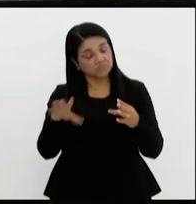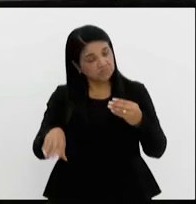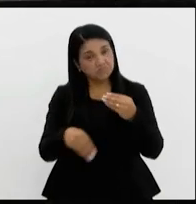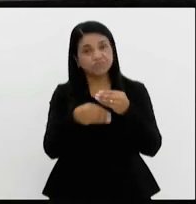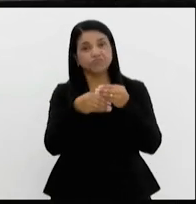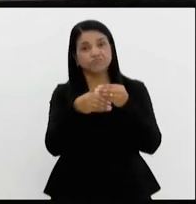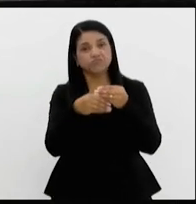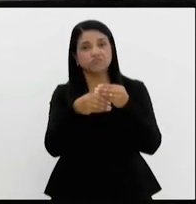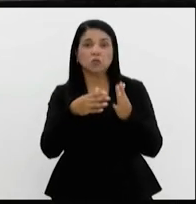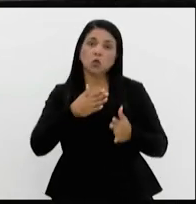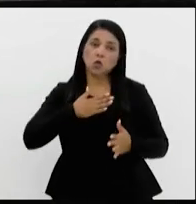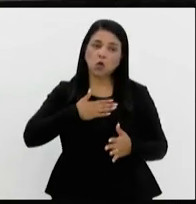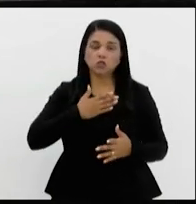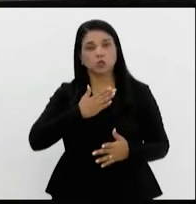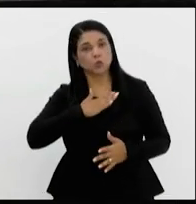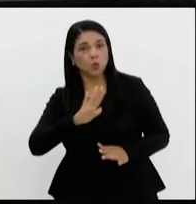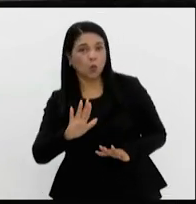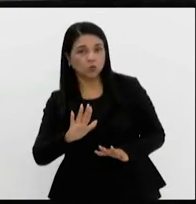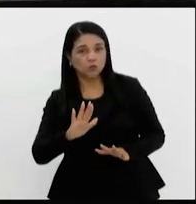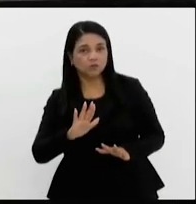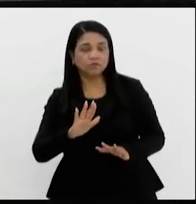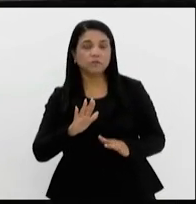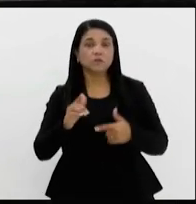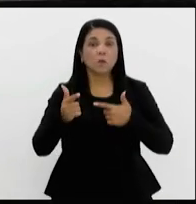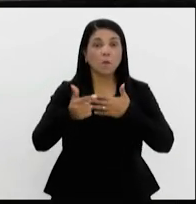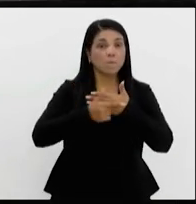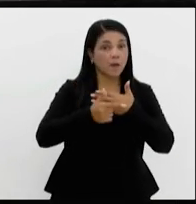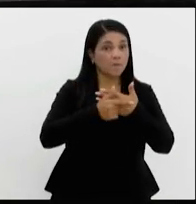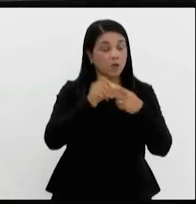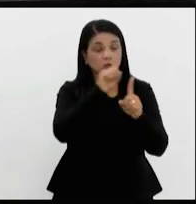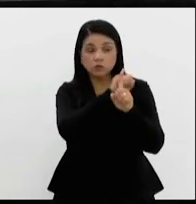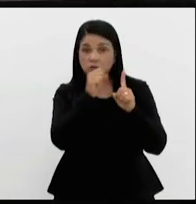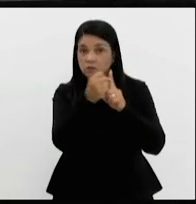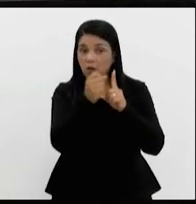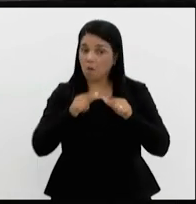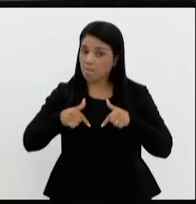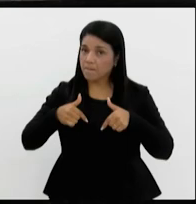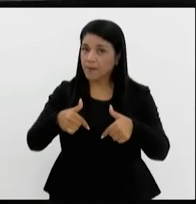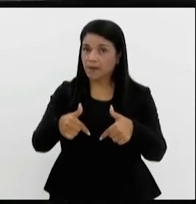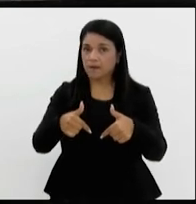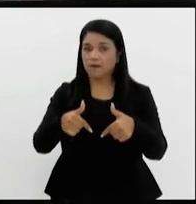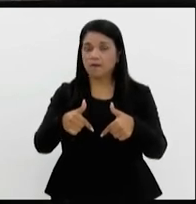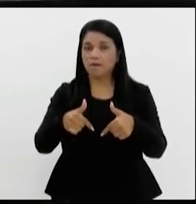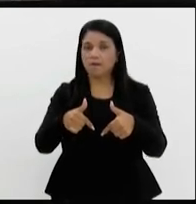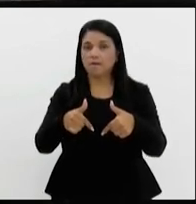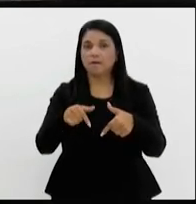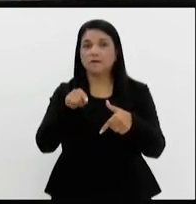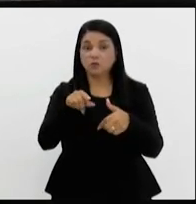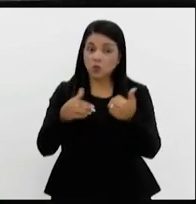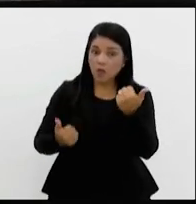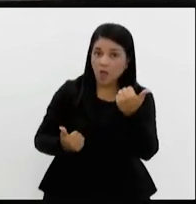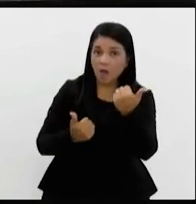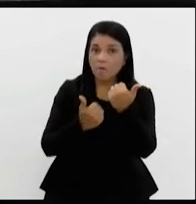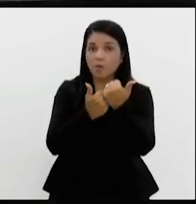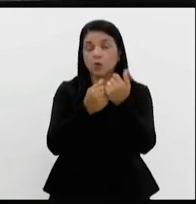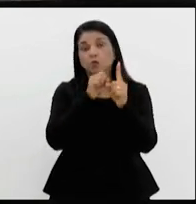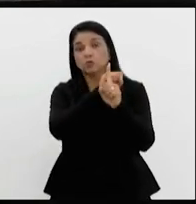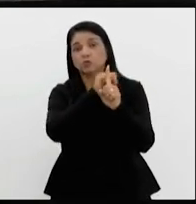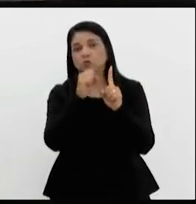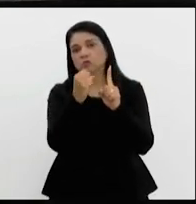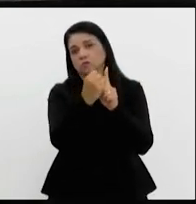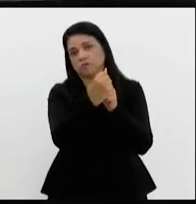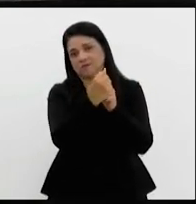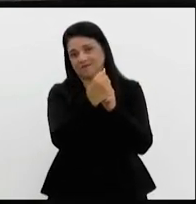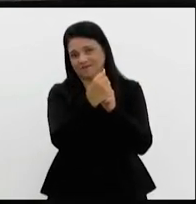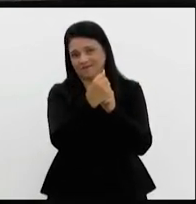ou não. Tendes um papel social a desempenhar. Sois assistentes sociais. Olha que